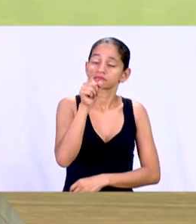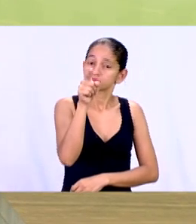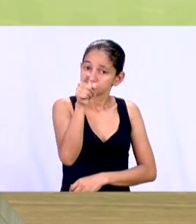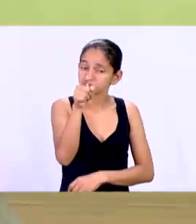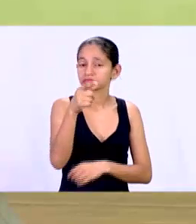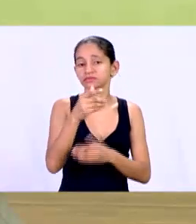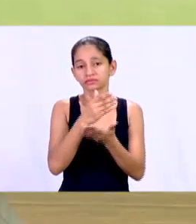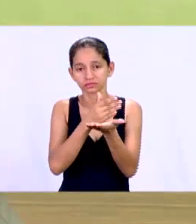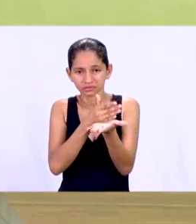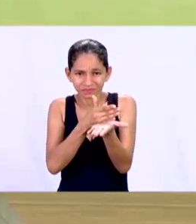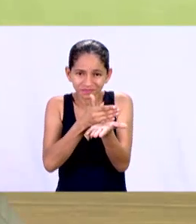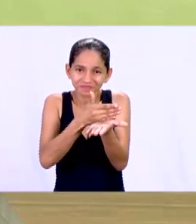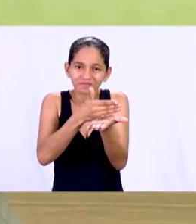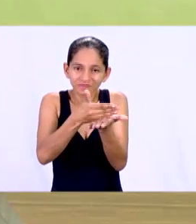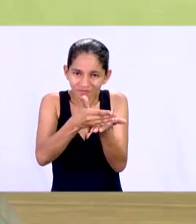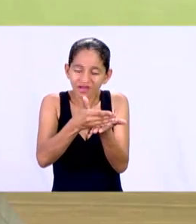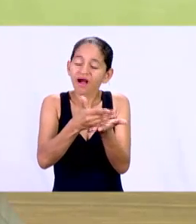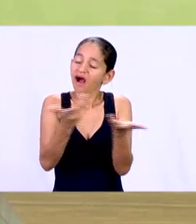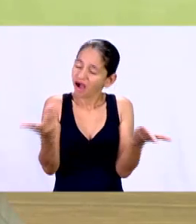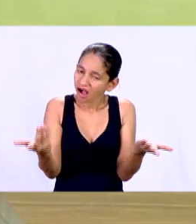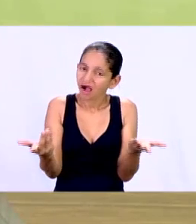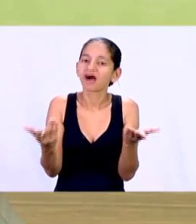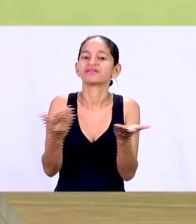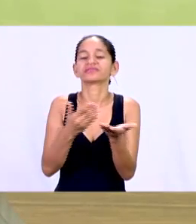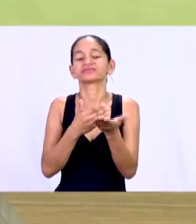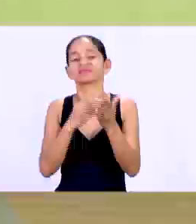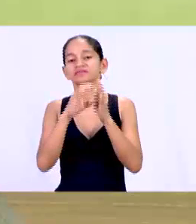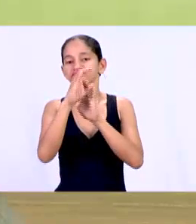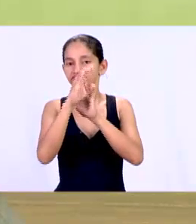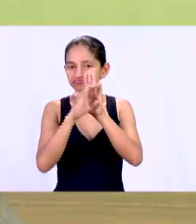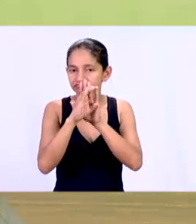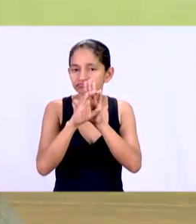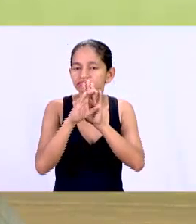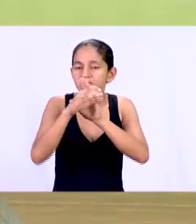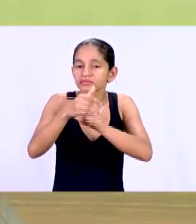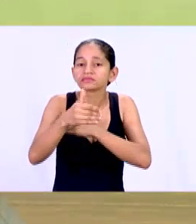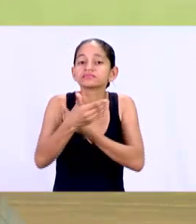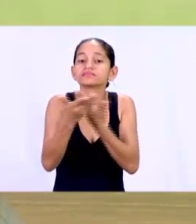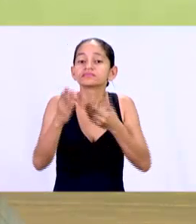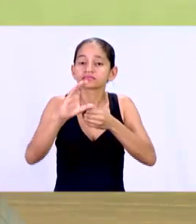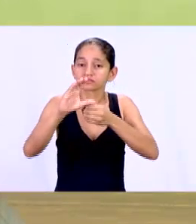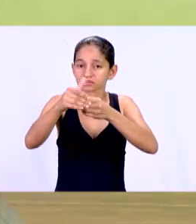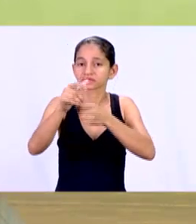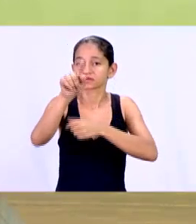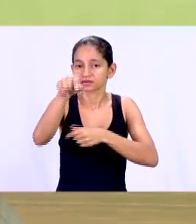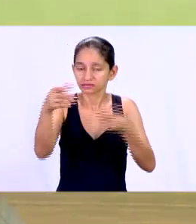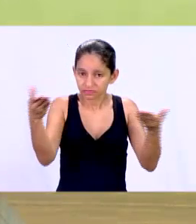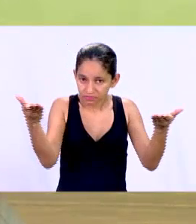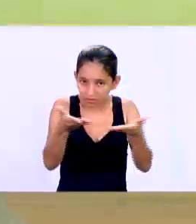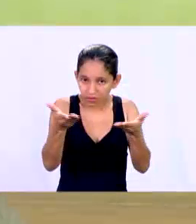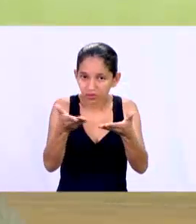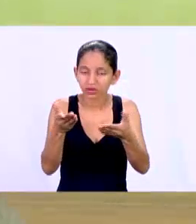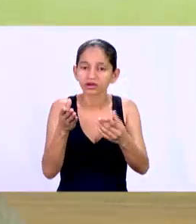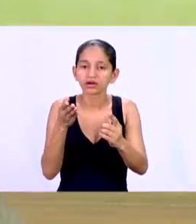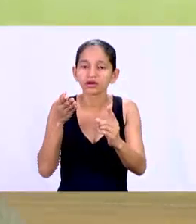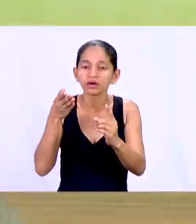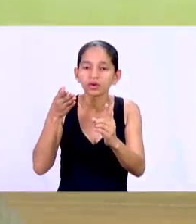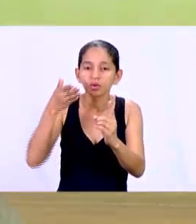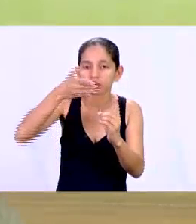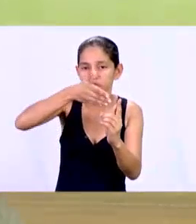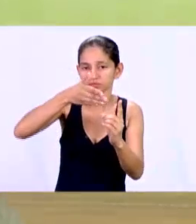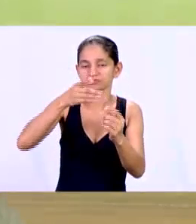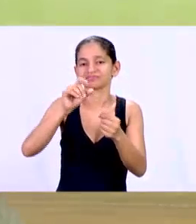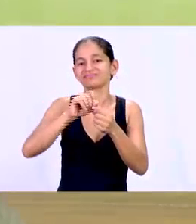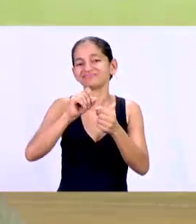A partir desse conceito que você vai interpretar esse sujeito, é o que nós vamos adentrar dentro do conceito